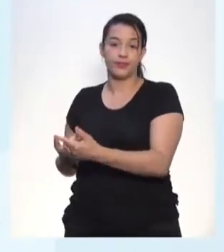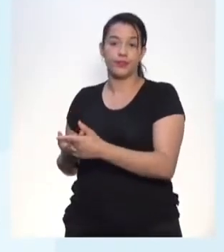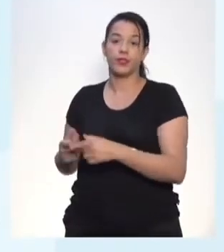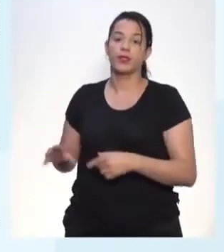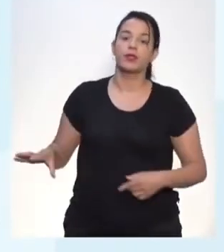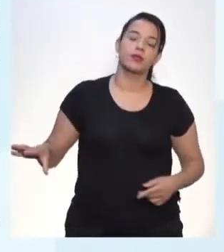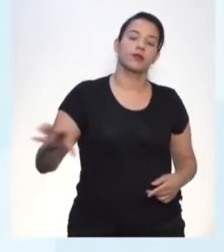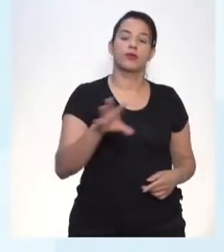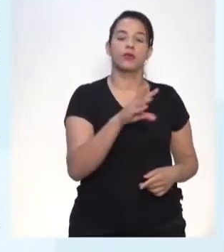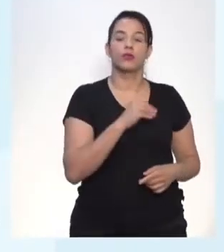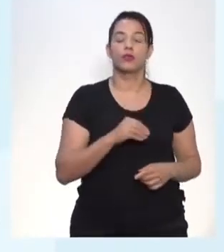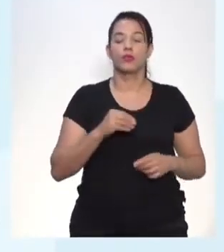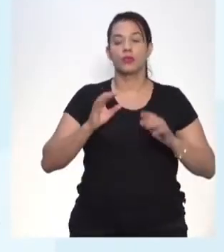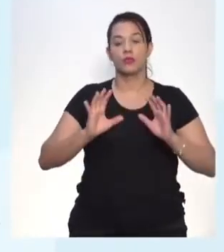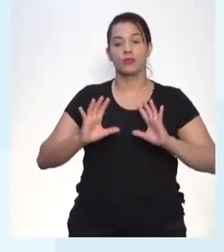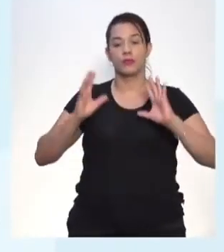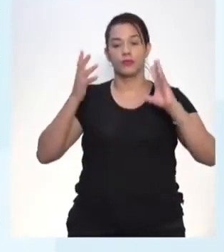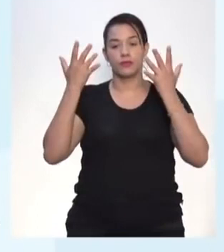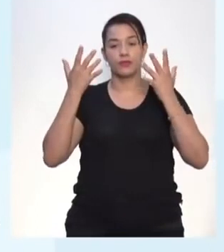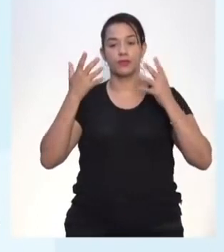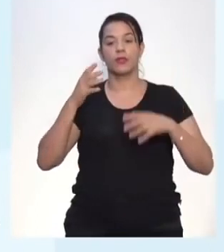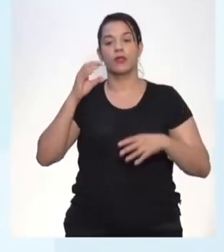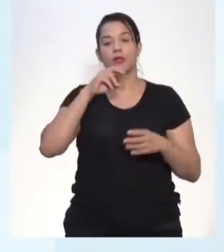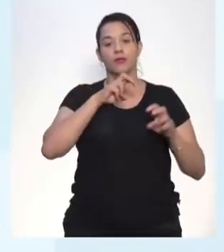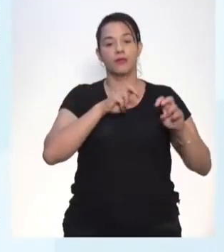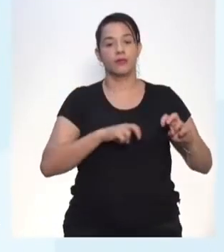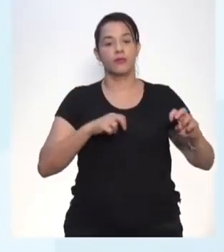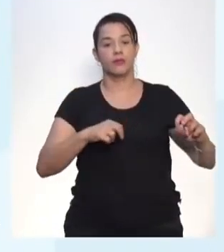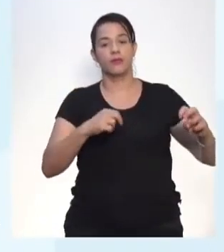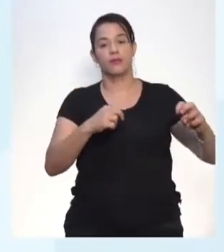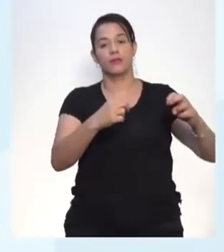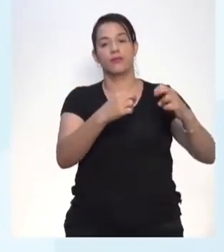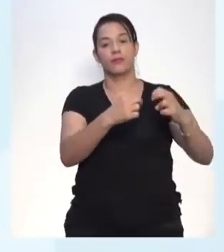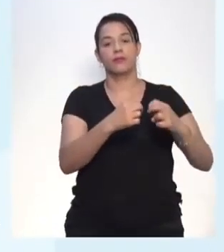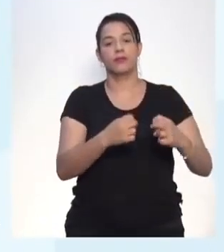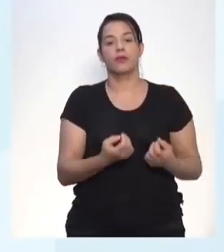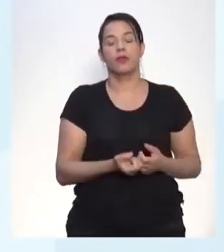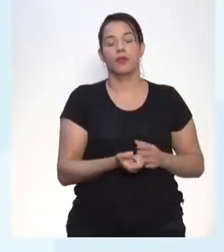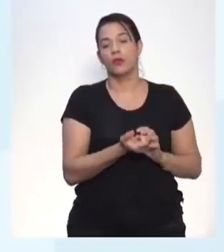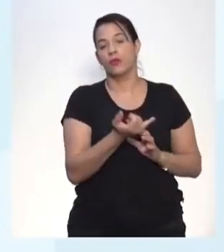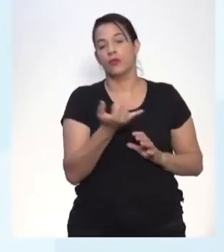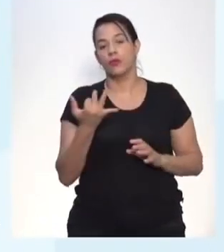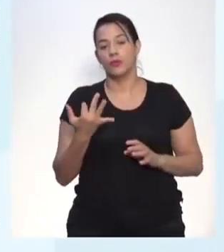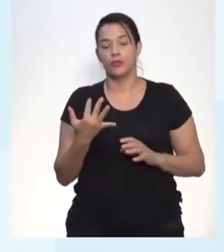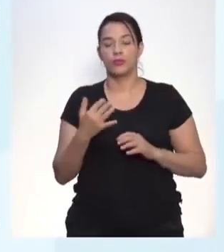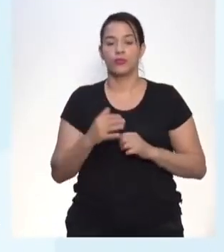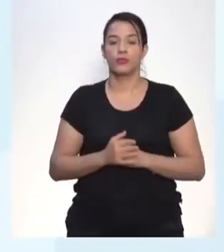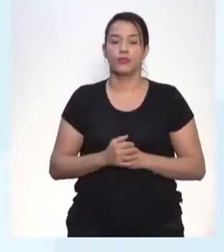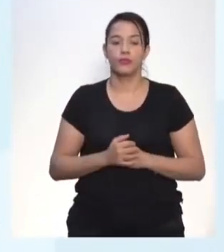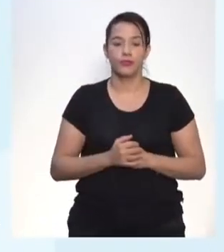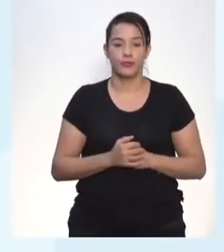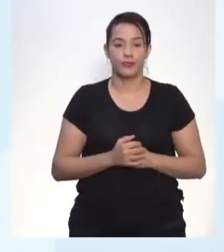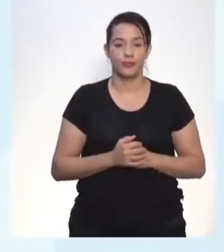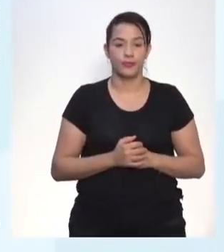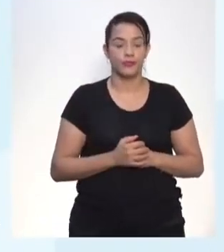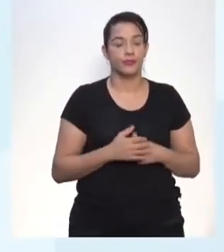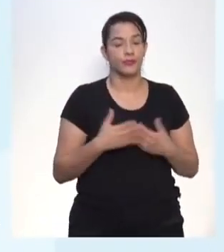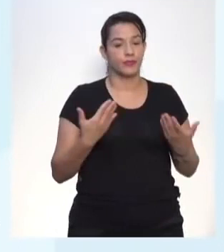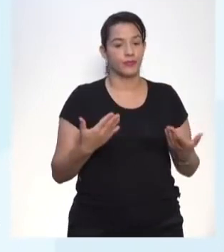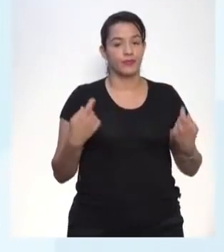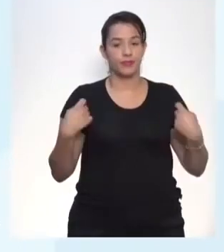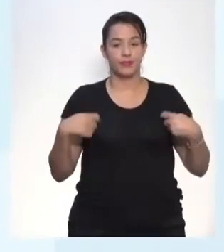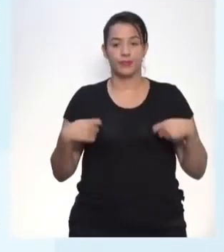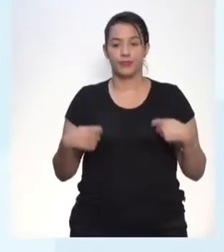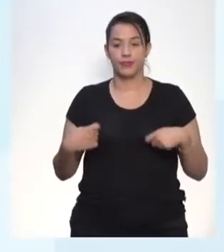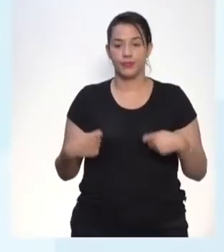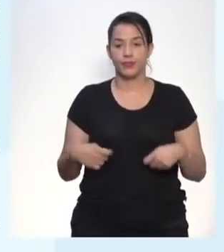as mesas de festas caiba exatamente a mesma quantidade de convidados. Então eu tenho que fazer